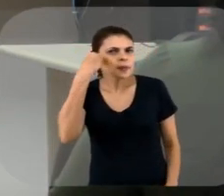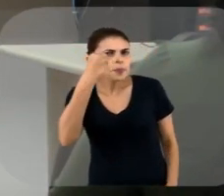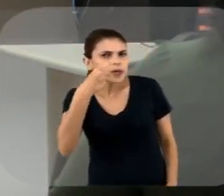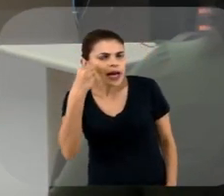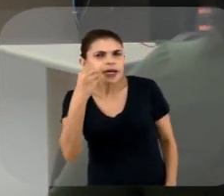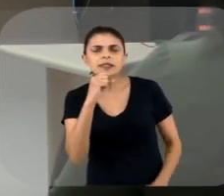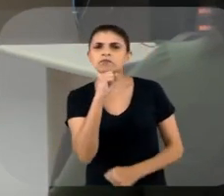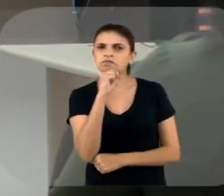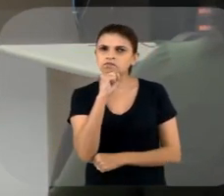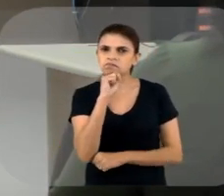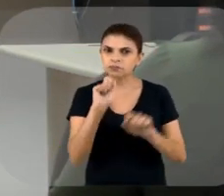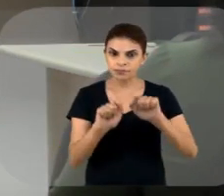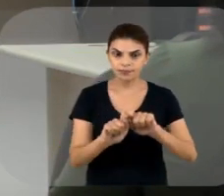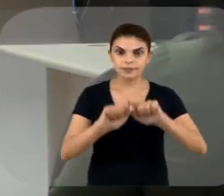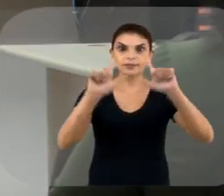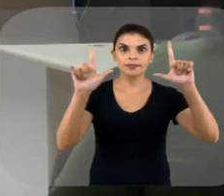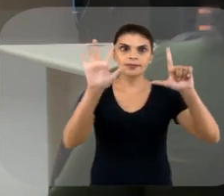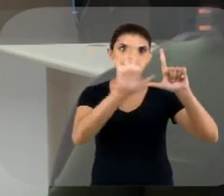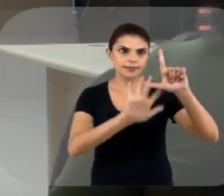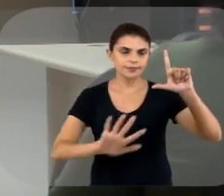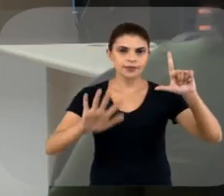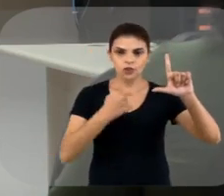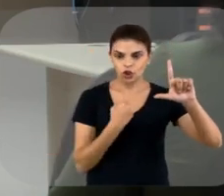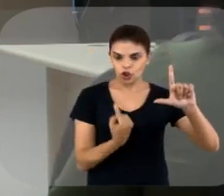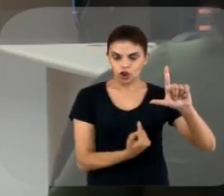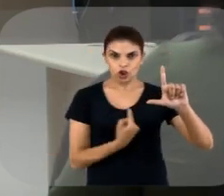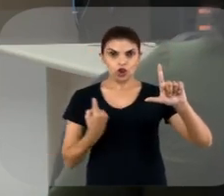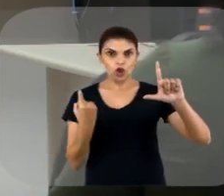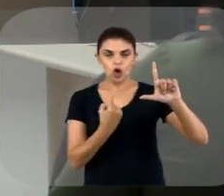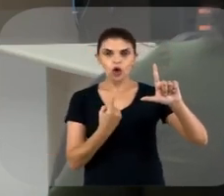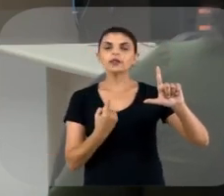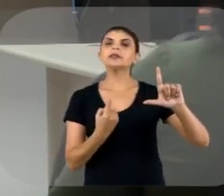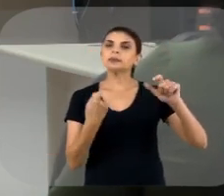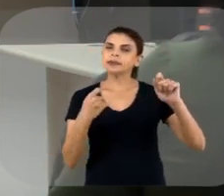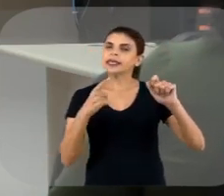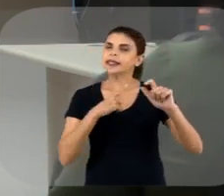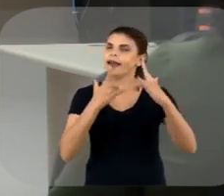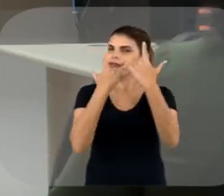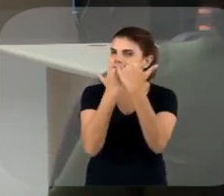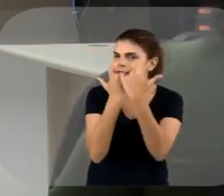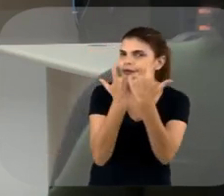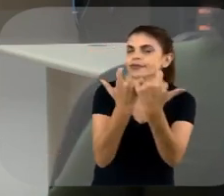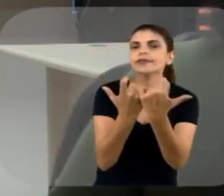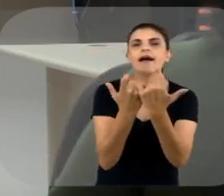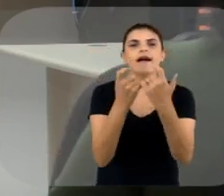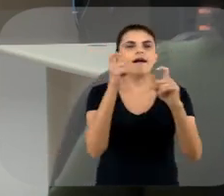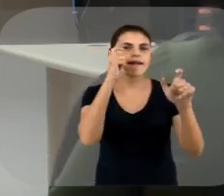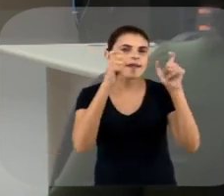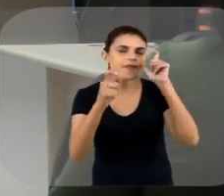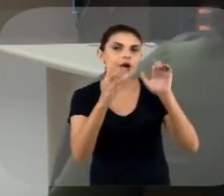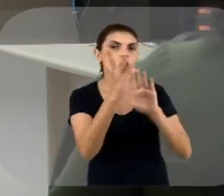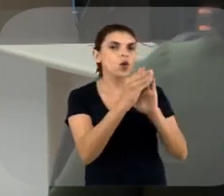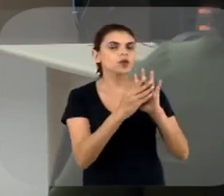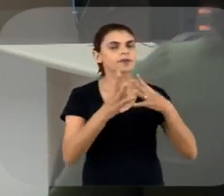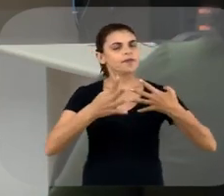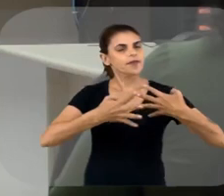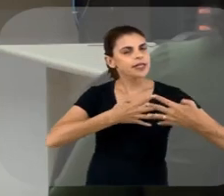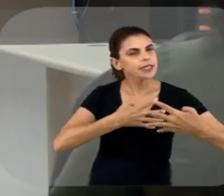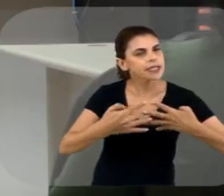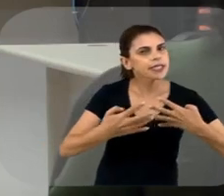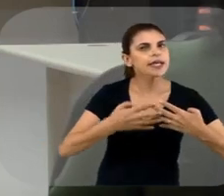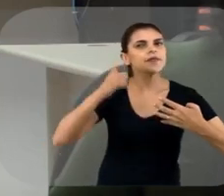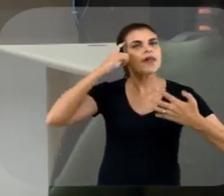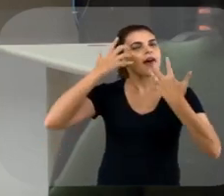experiência na frente da tela por si. Então, a gente, né, é importante que se pense num conteúdo